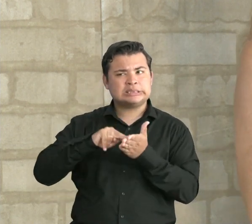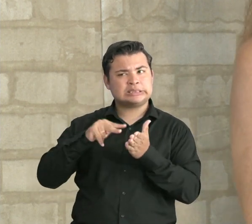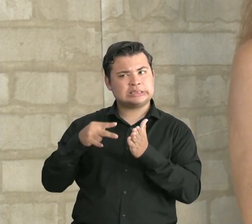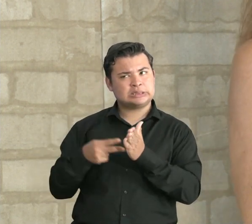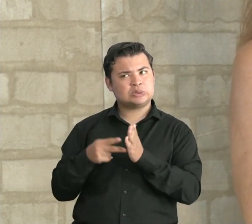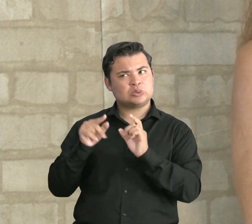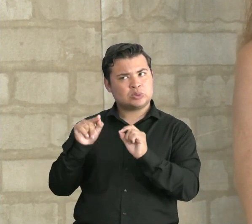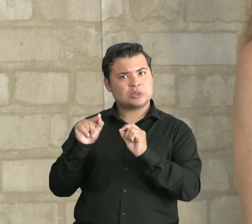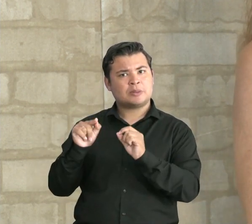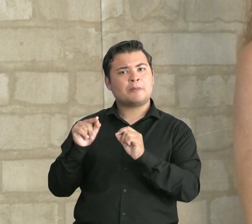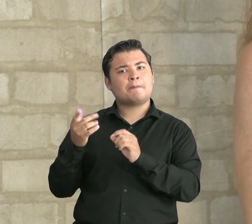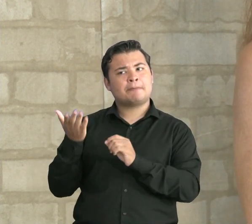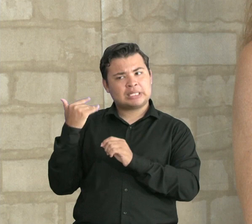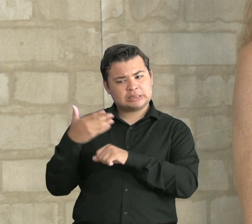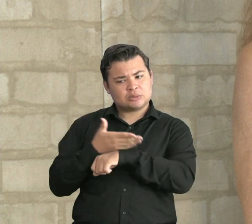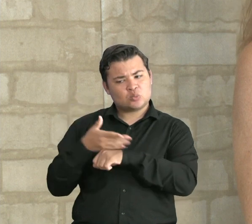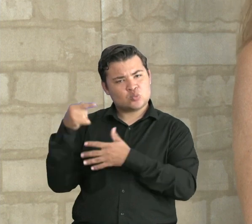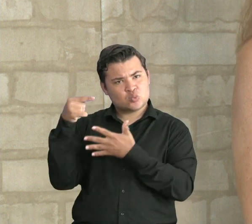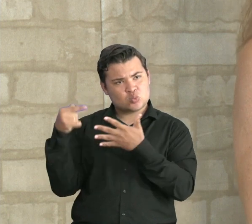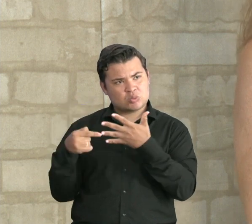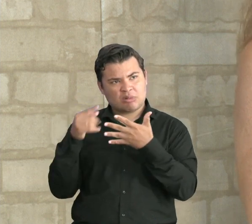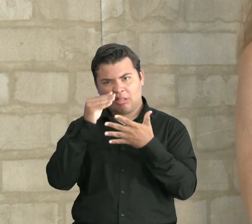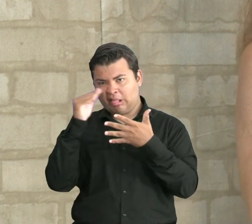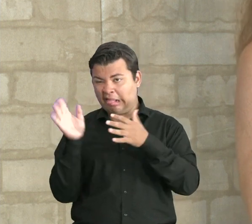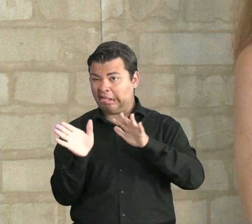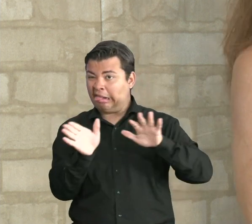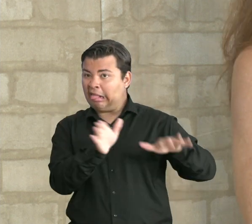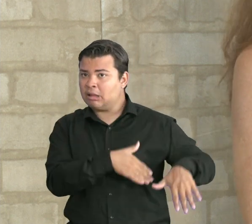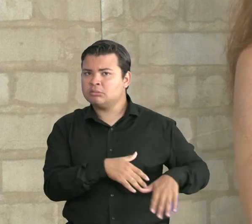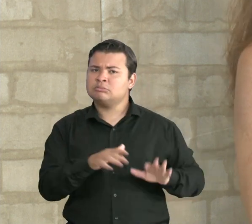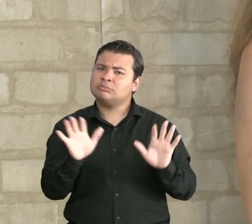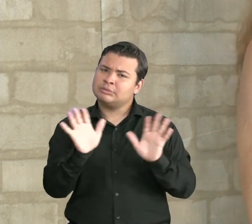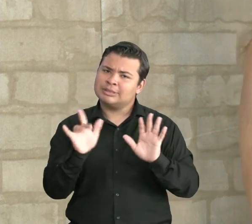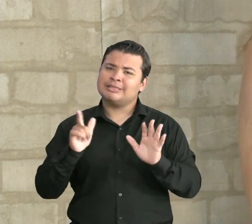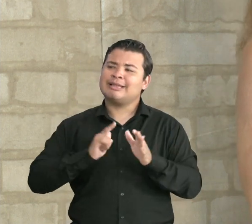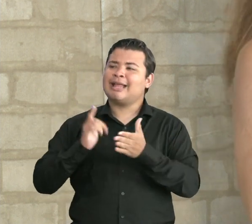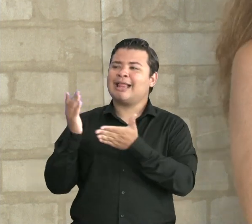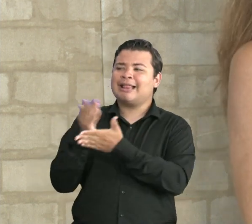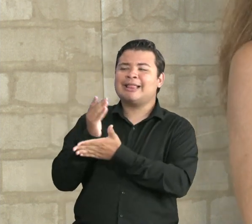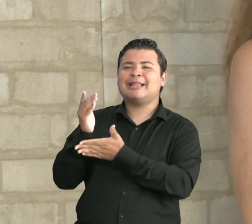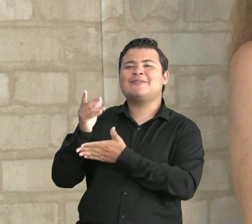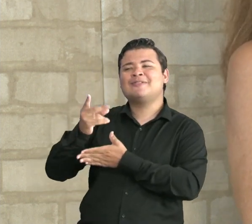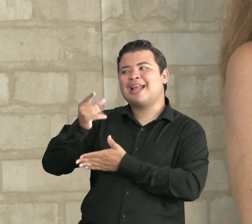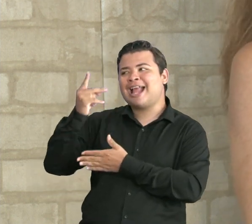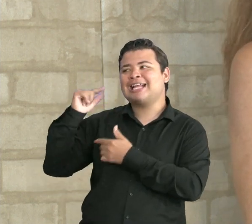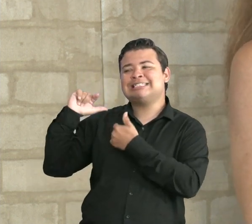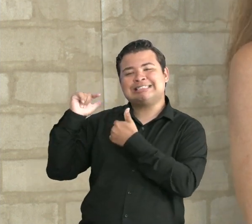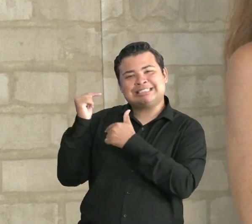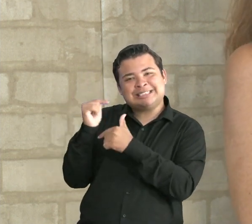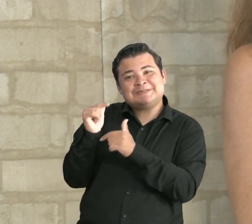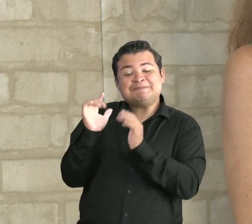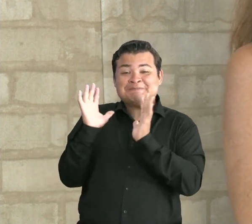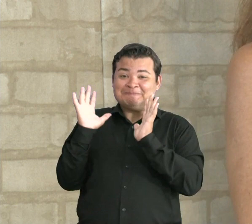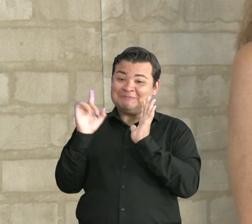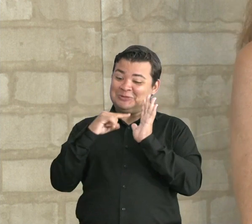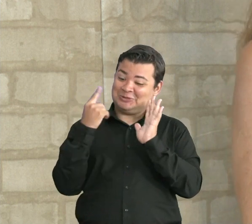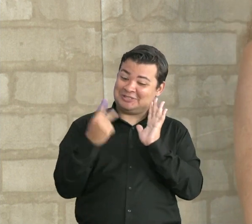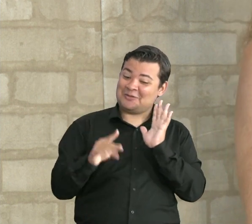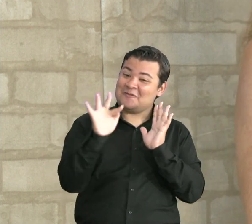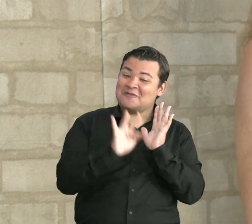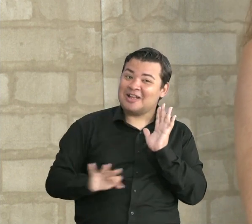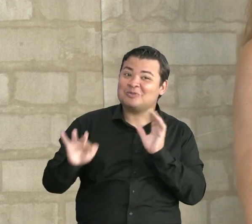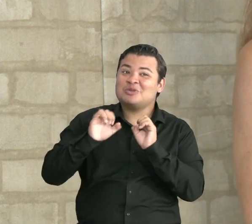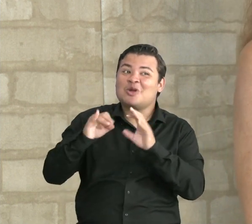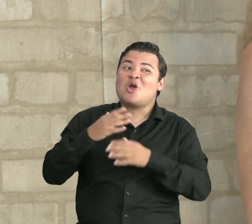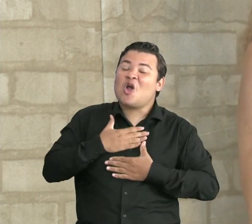que abrir mão de algumas coisas, né? Eu acho que a questão dos clássicos, né? Acho que nós, na Faculdade de Educação, somos muito disso, né?